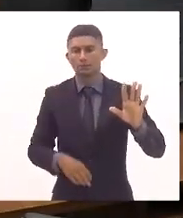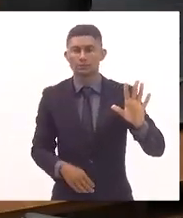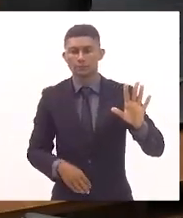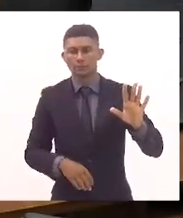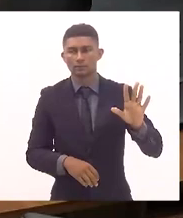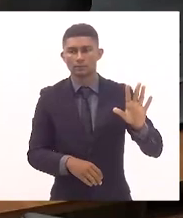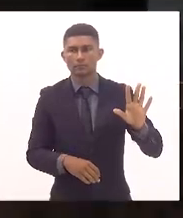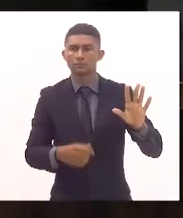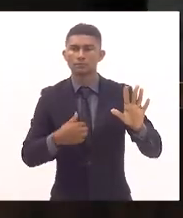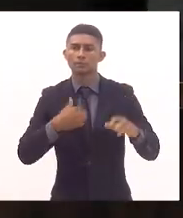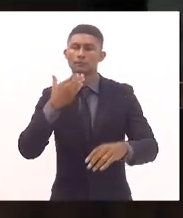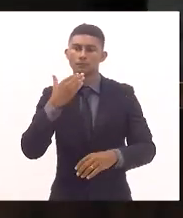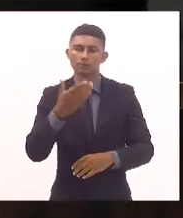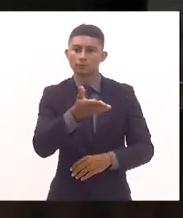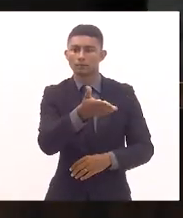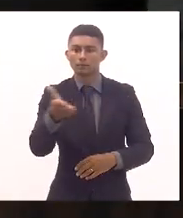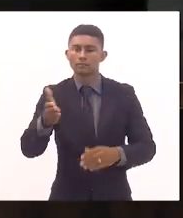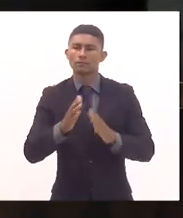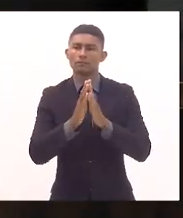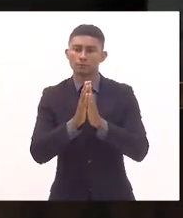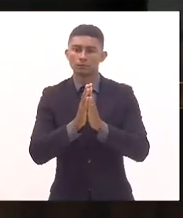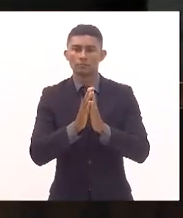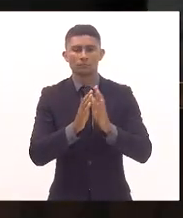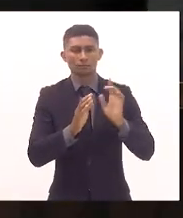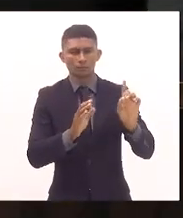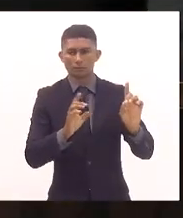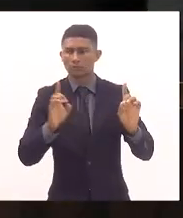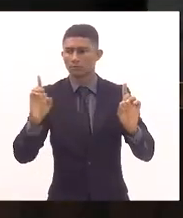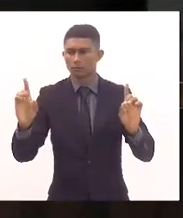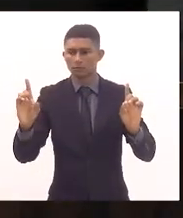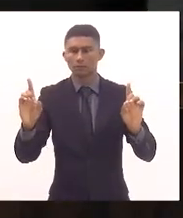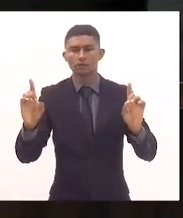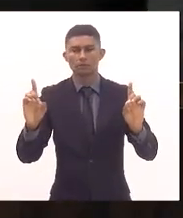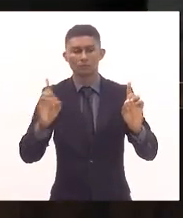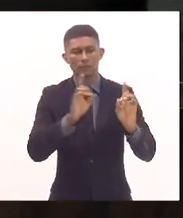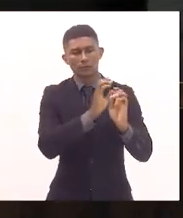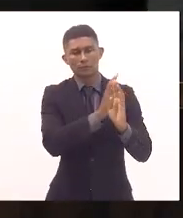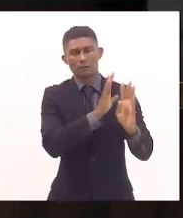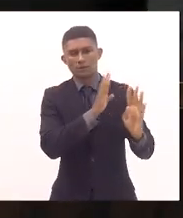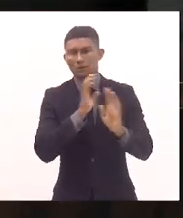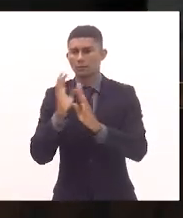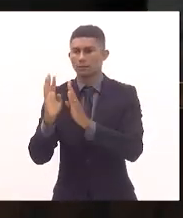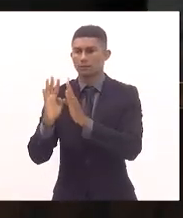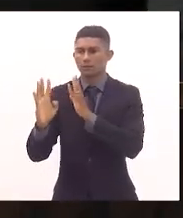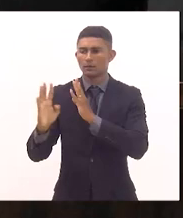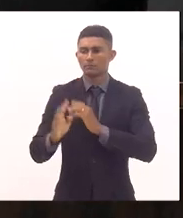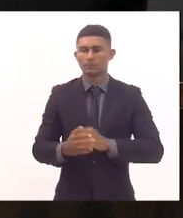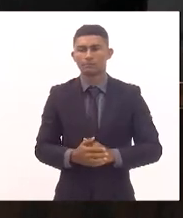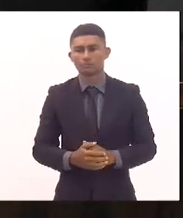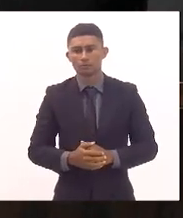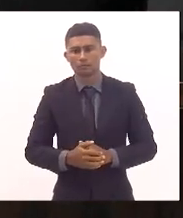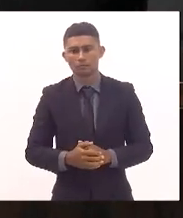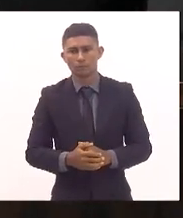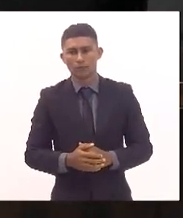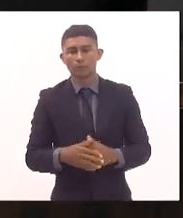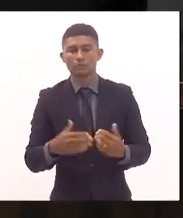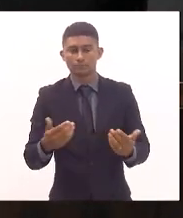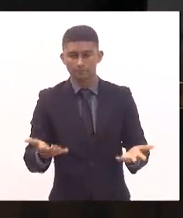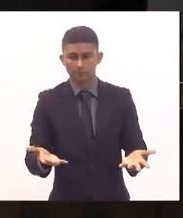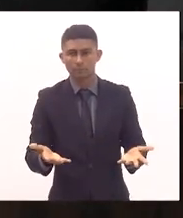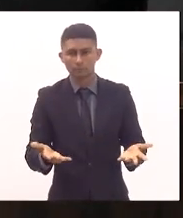E aí eu peço que os parlamentares possam ficar em fila, um atrás do outro aqui. Então, o projeto